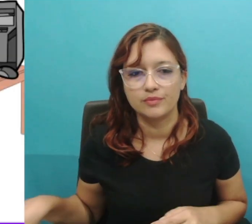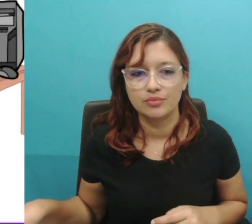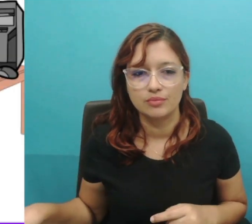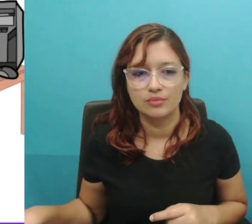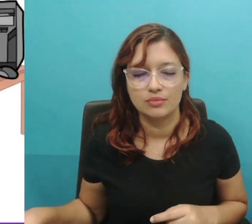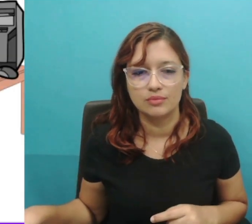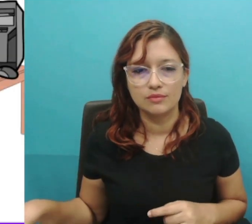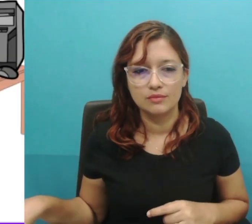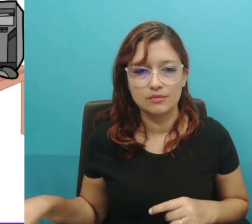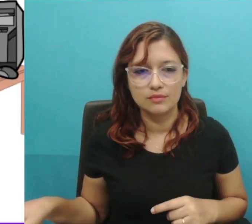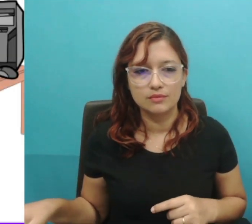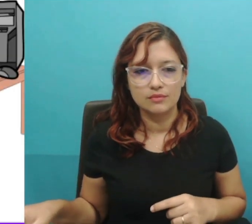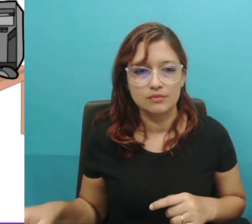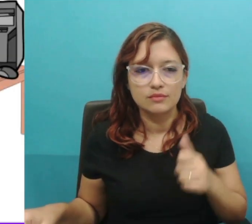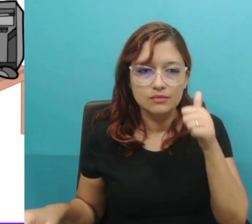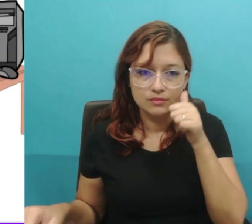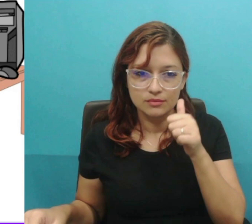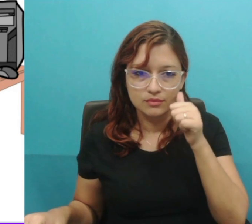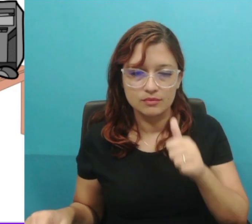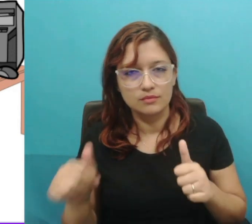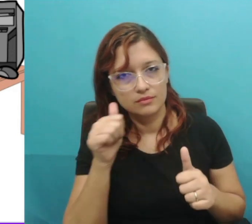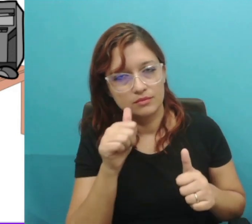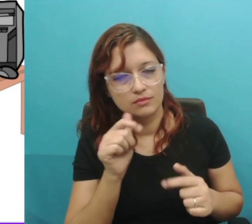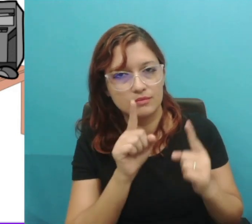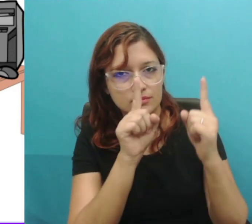Outro exemplo.